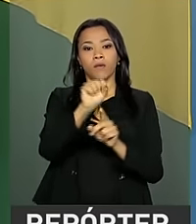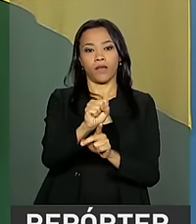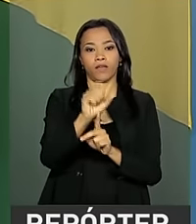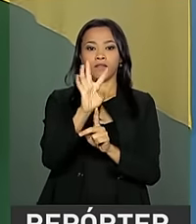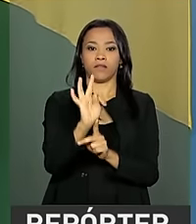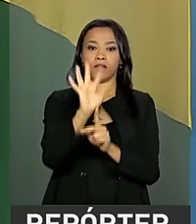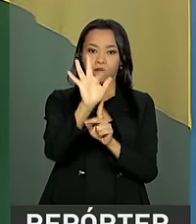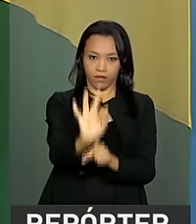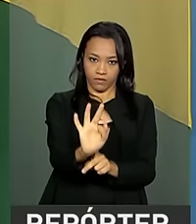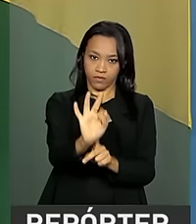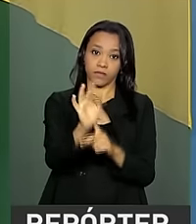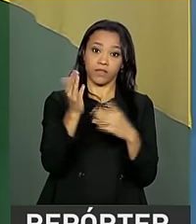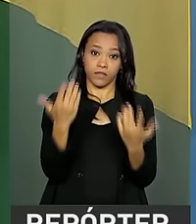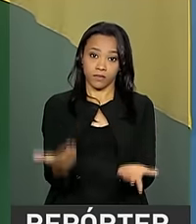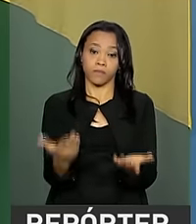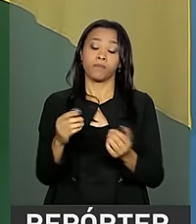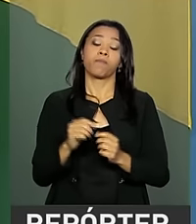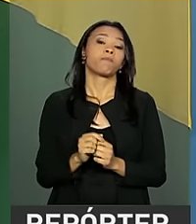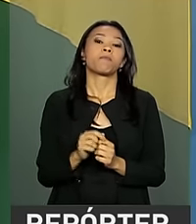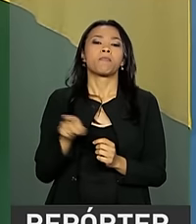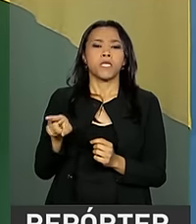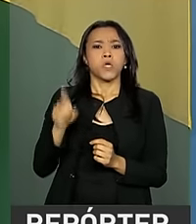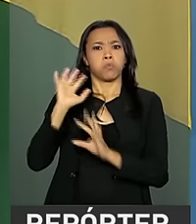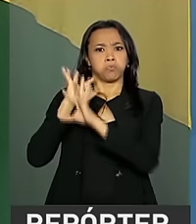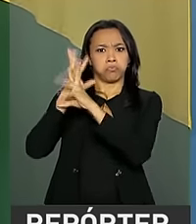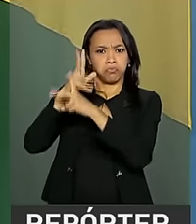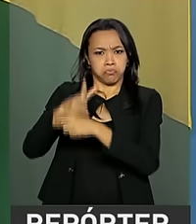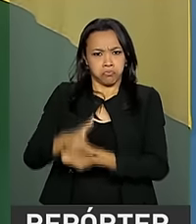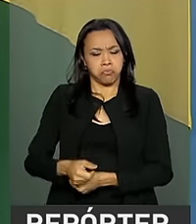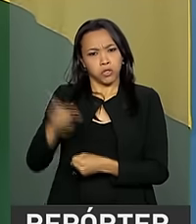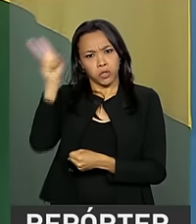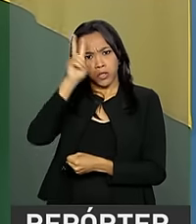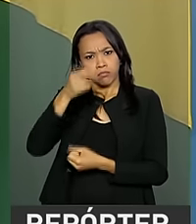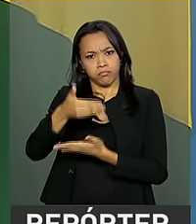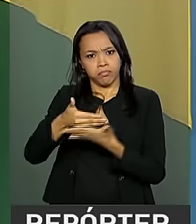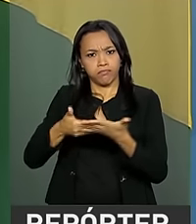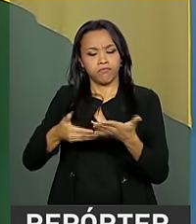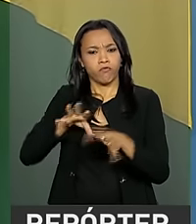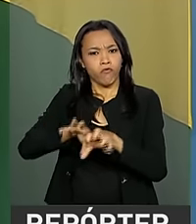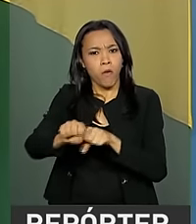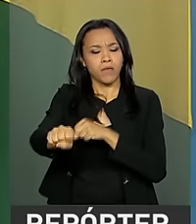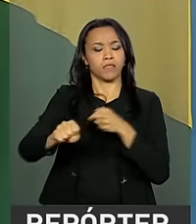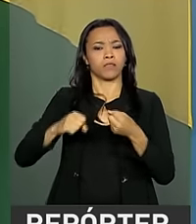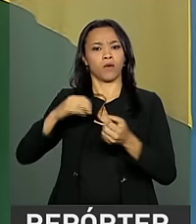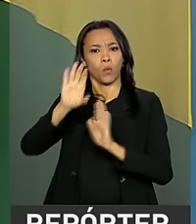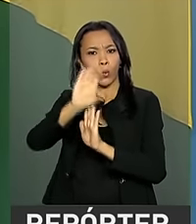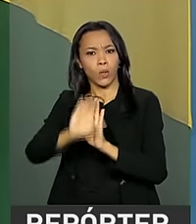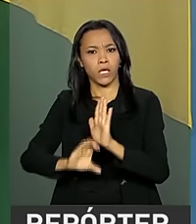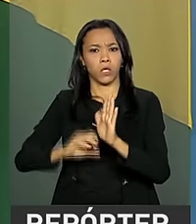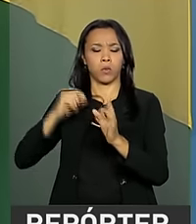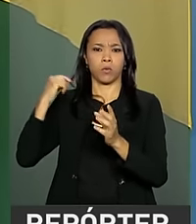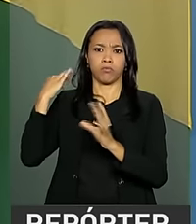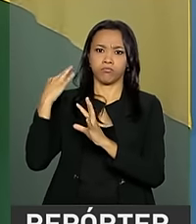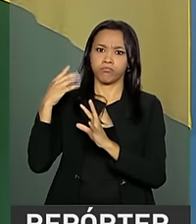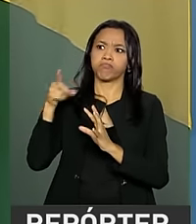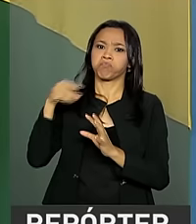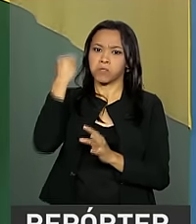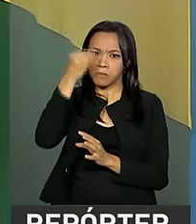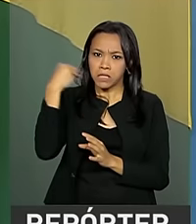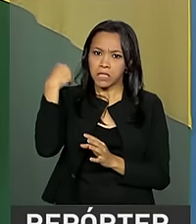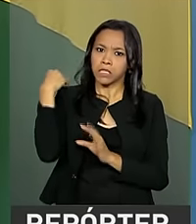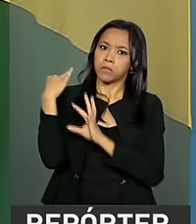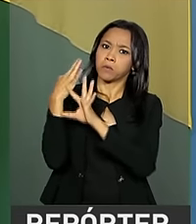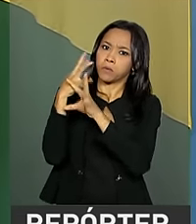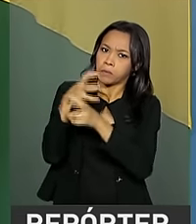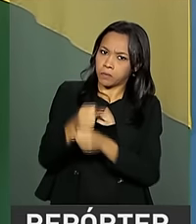As sólidas credenciais acadêmicas e profissionais do Dr. Alexandre de Moraes o qualificam para